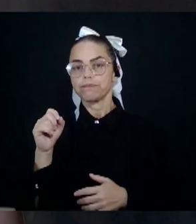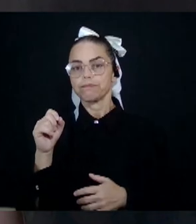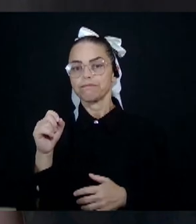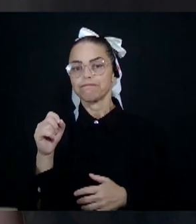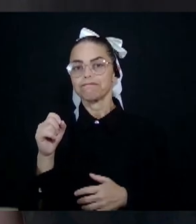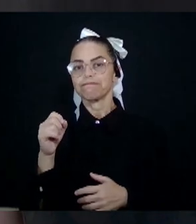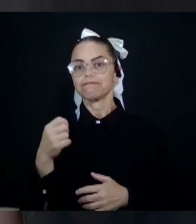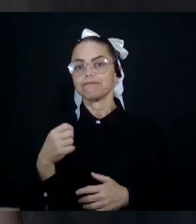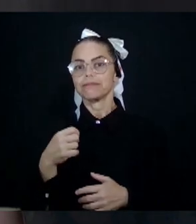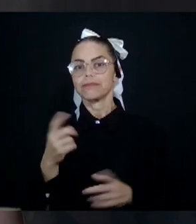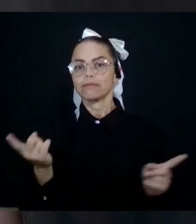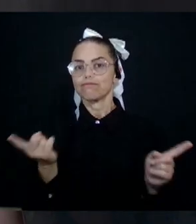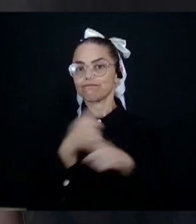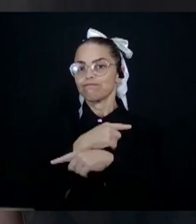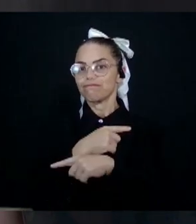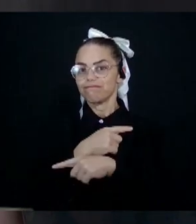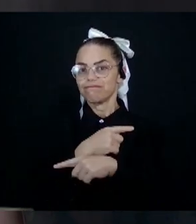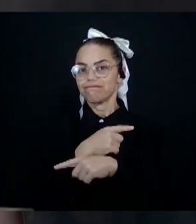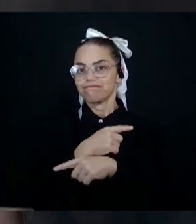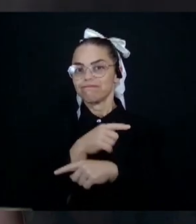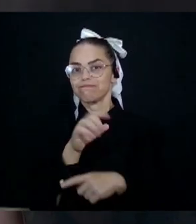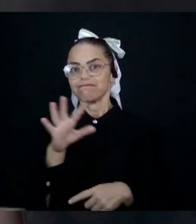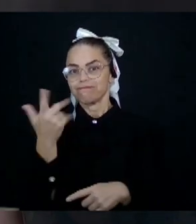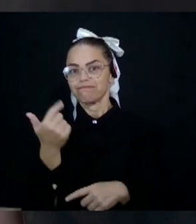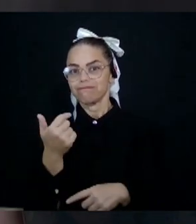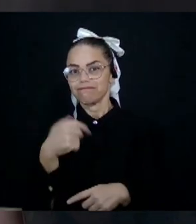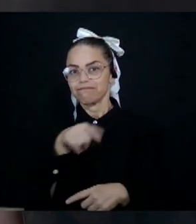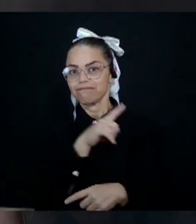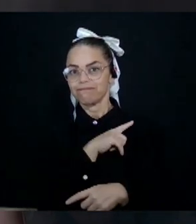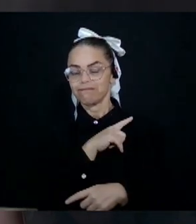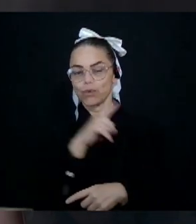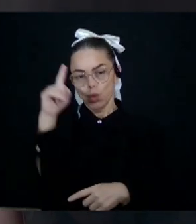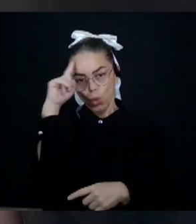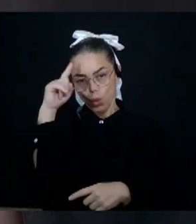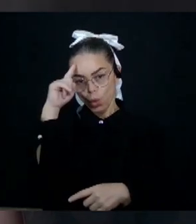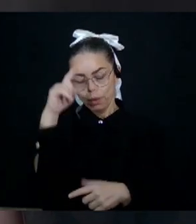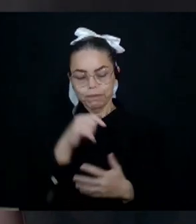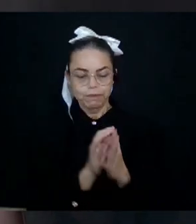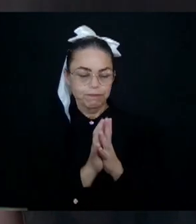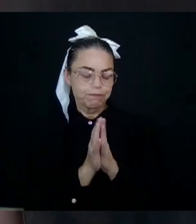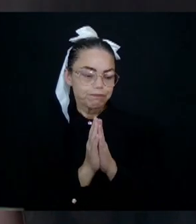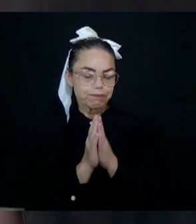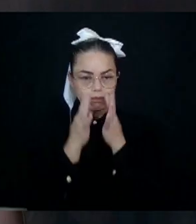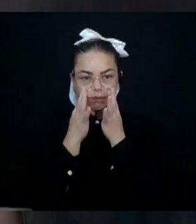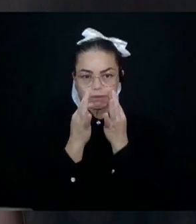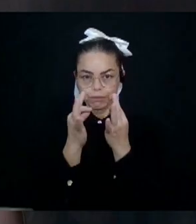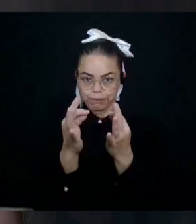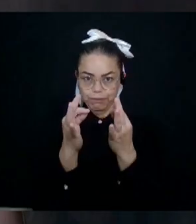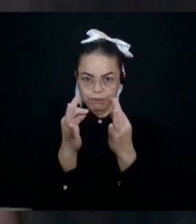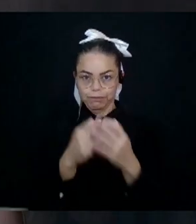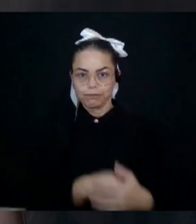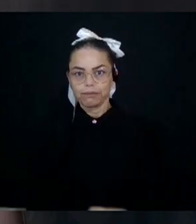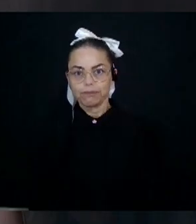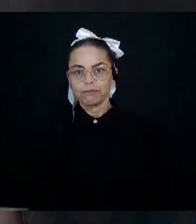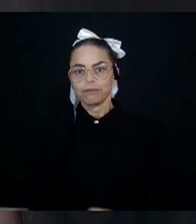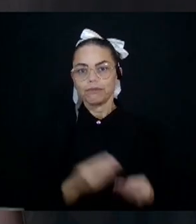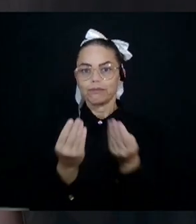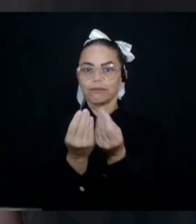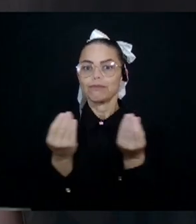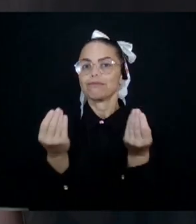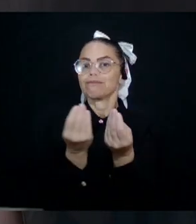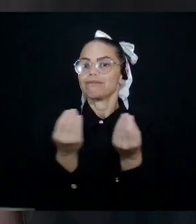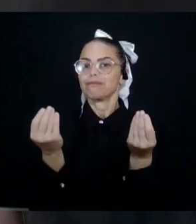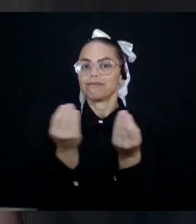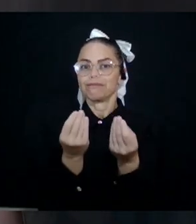tanto contraste com aquilo que está acontecendo com a nossa rotina, né? Então eu quero chamar um pouco a atenção para a qualidade da